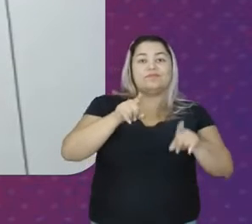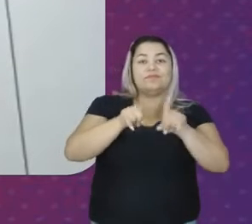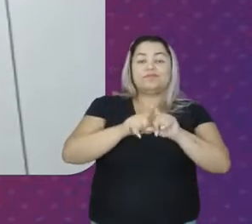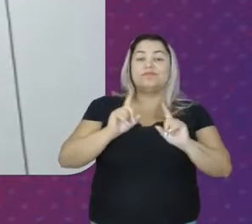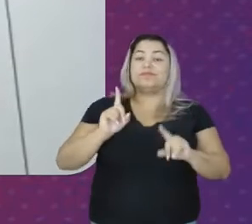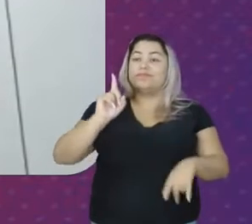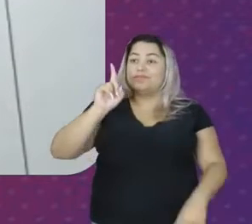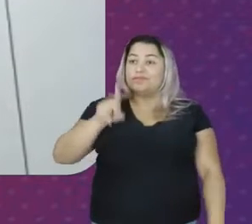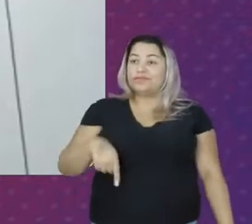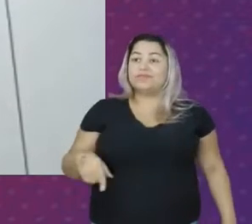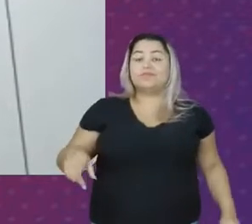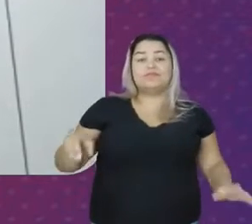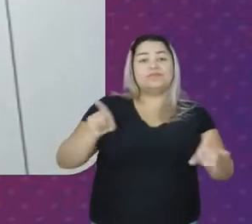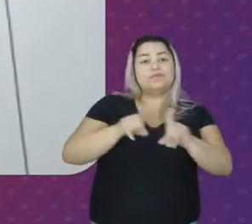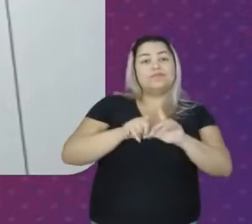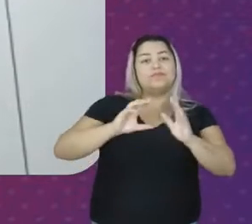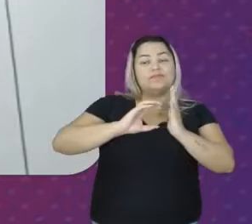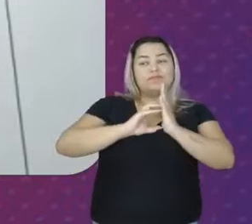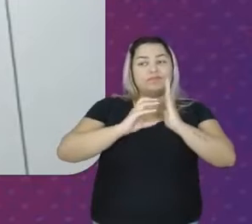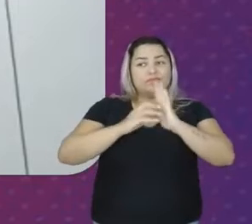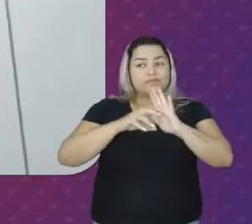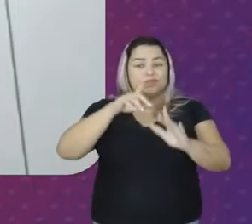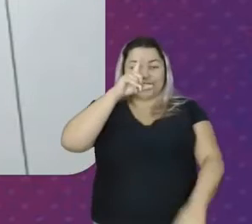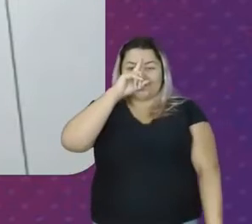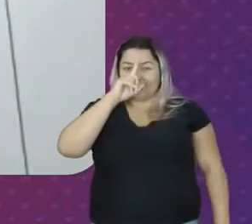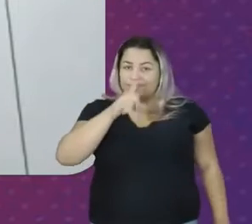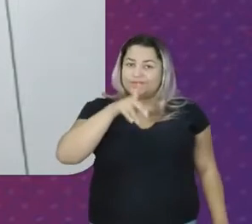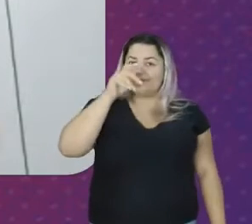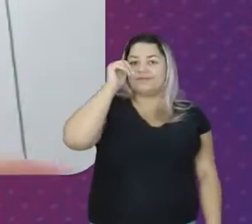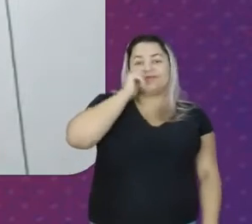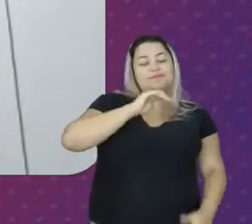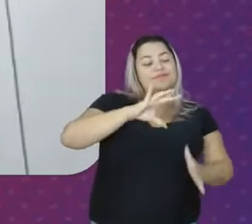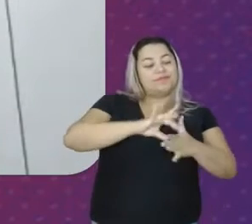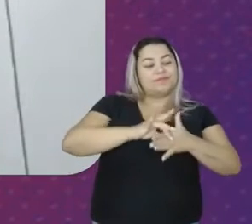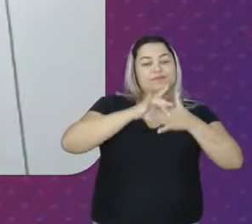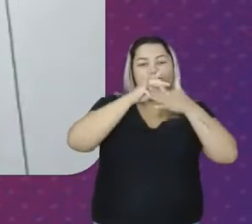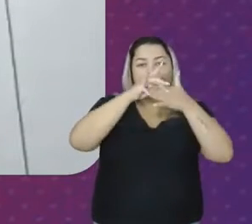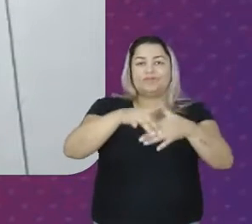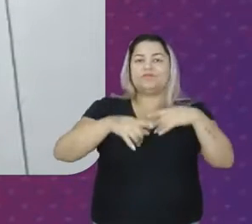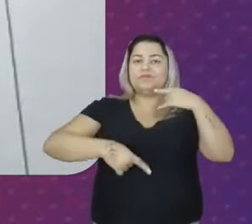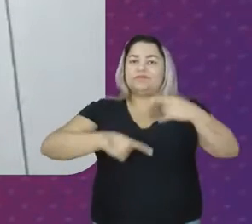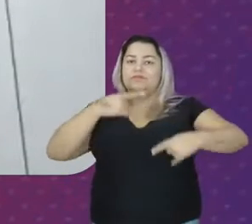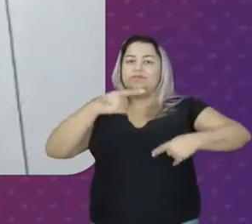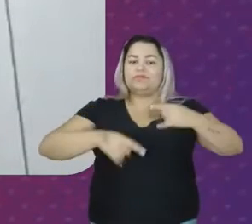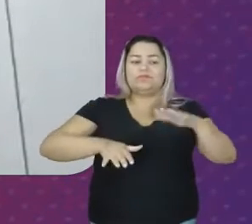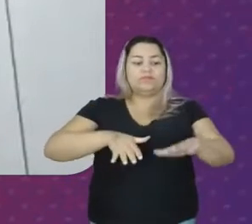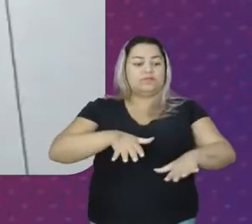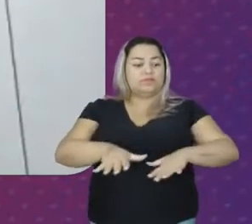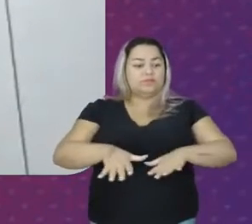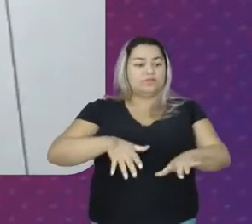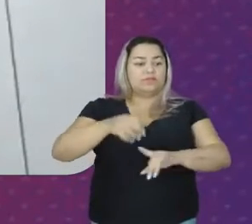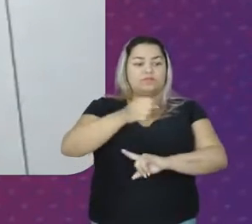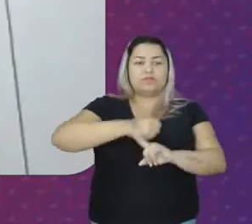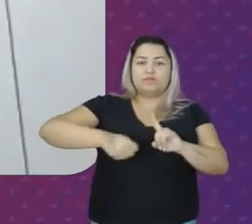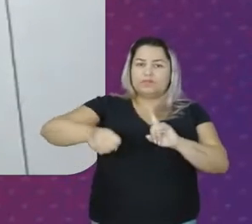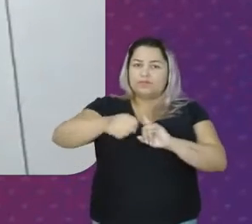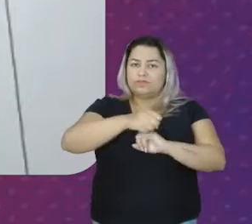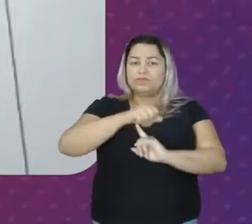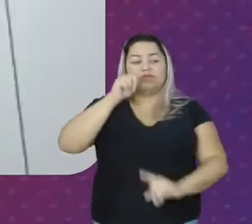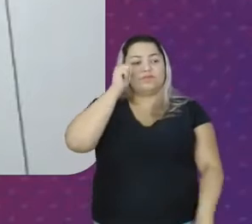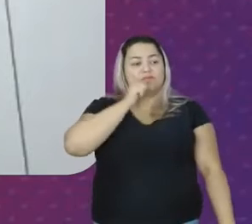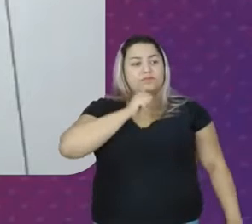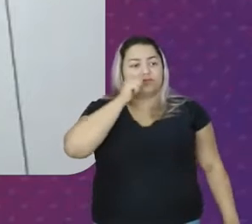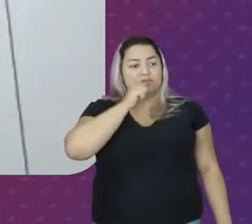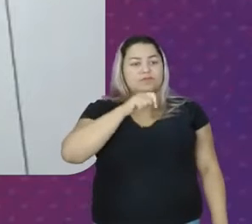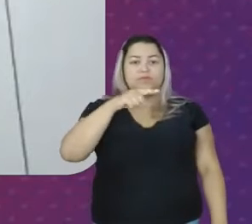sejam elas candidatas, detentoras de mandato, mulheres lideranças partidárias, lideranças de movimentos sociais, mulheres que